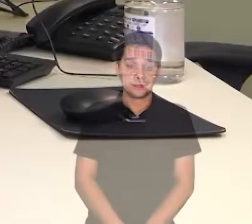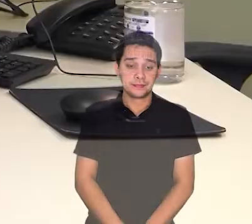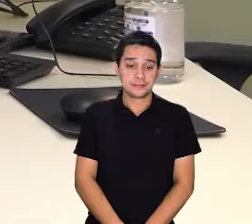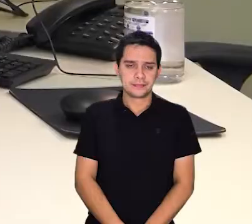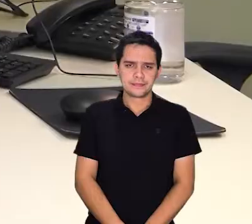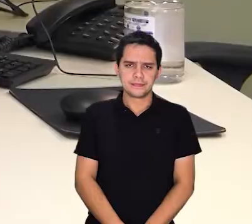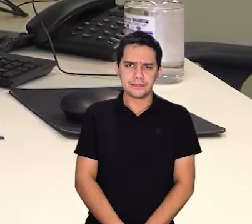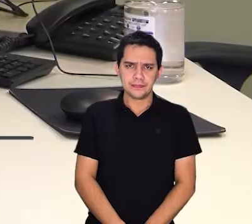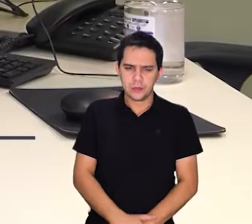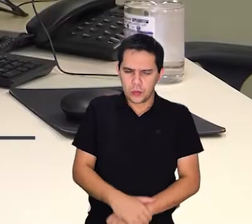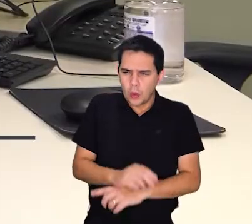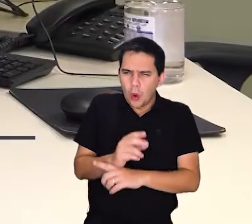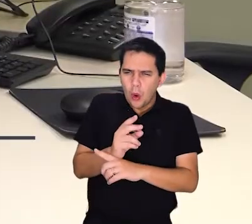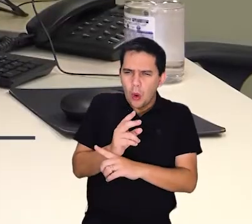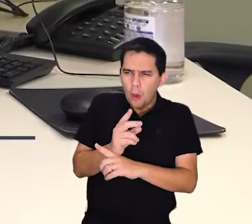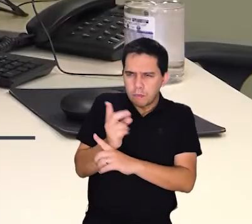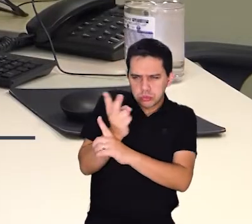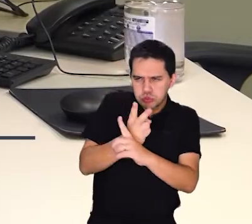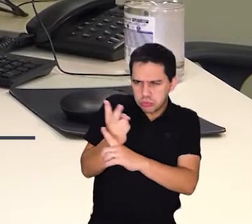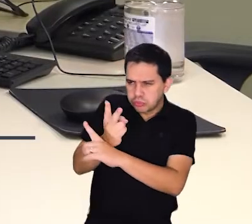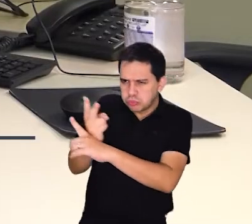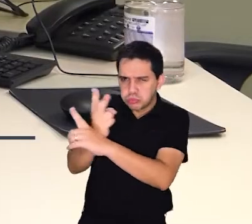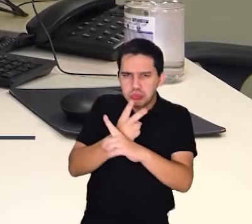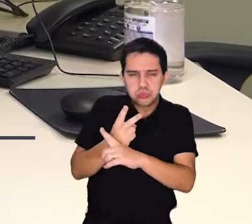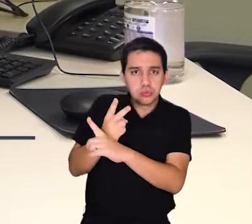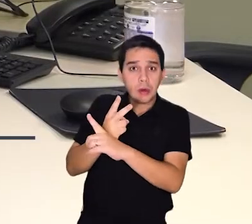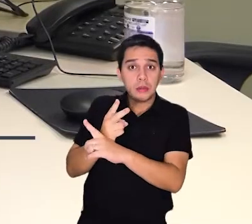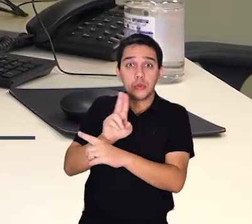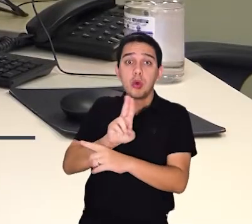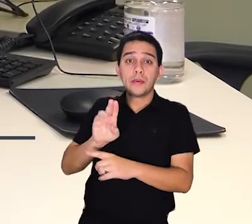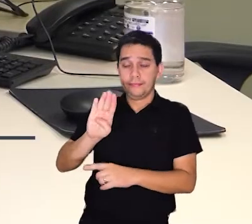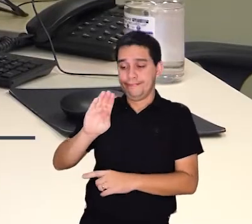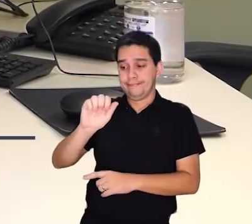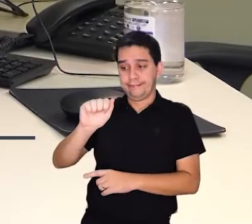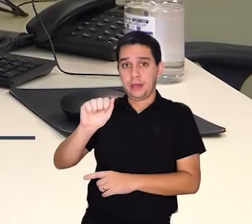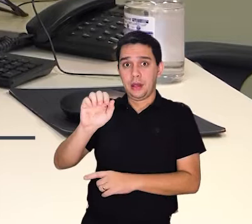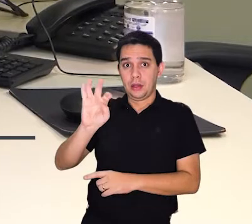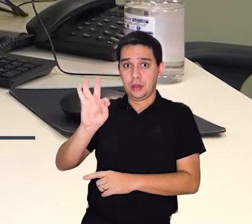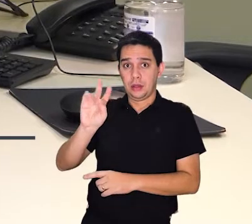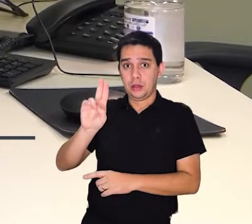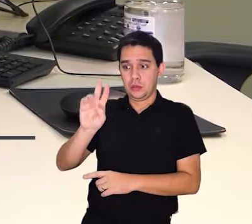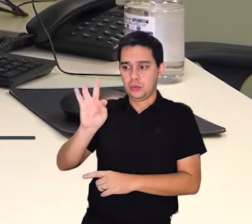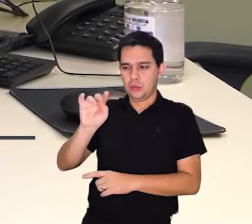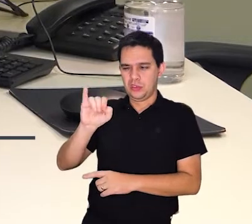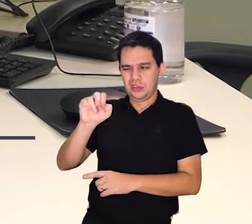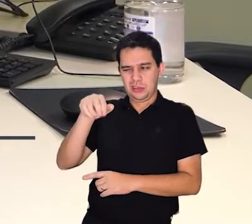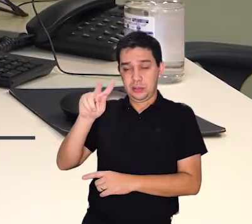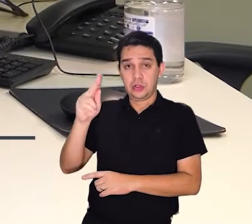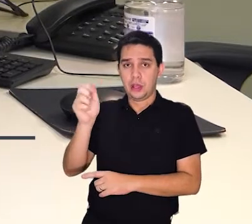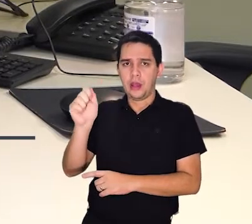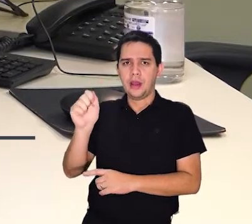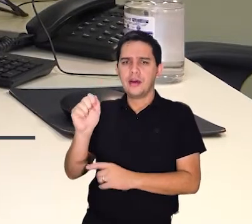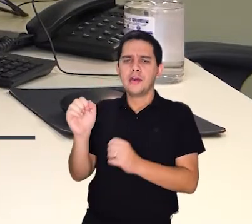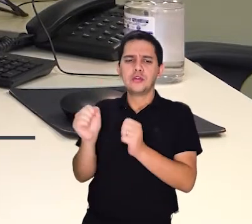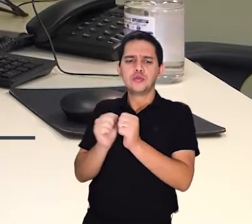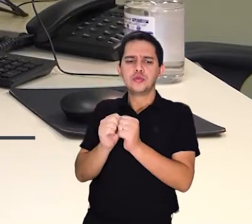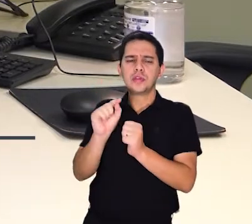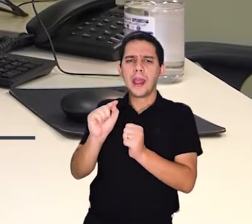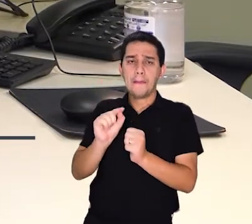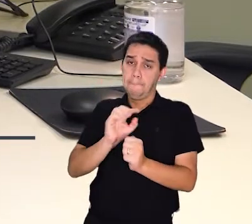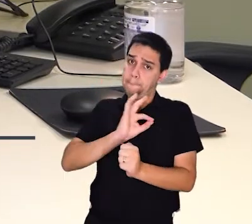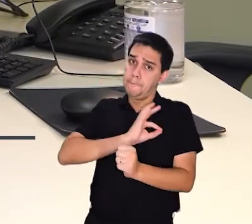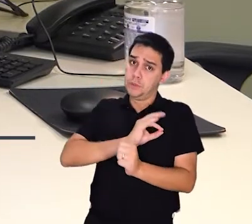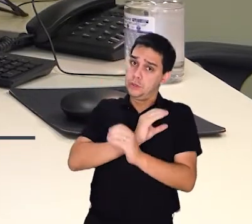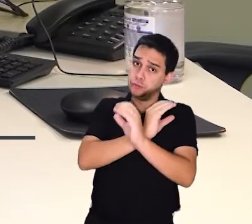A Operação Batutinhas foi uma operação realizada em conjunto pela Polícia Civil, através da Desarme, juntamente com o Ministério Público, através